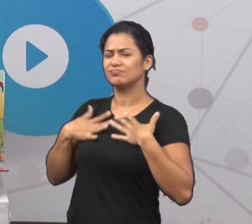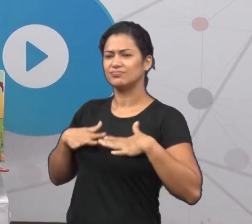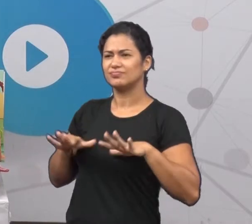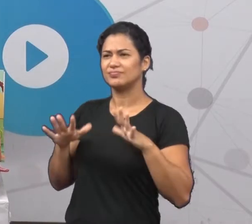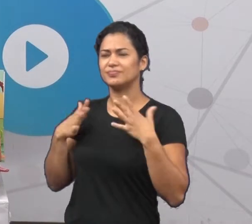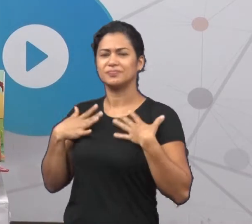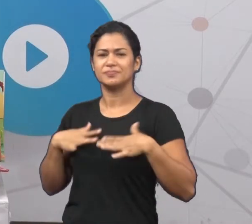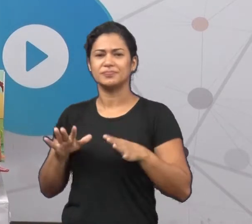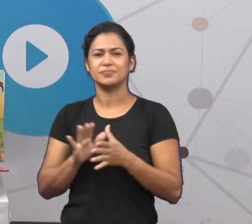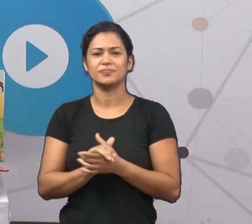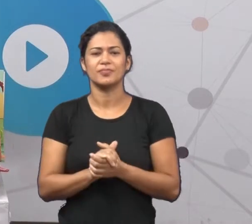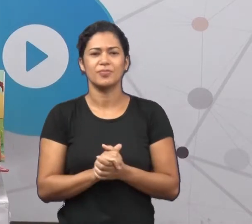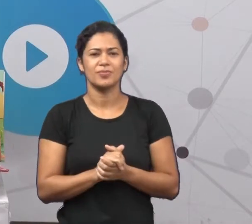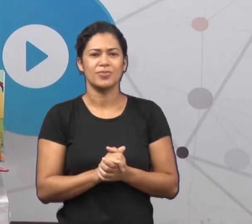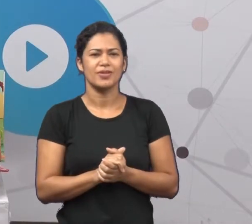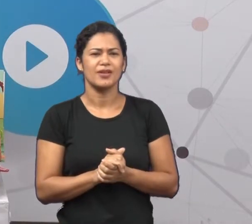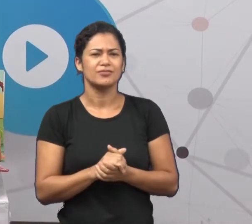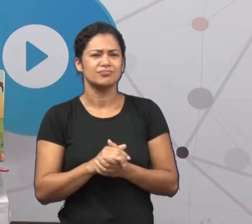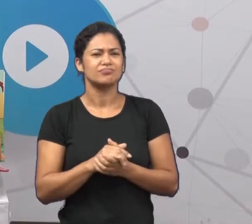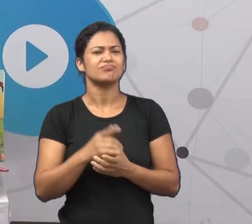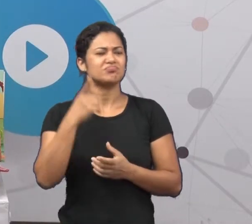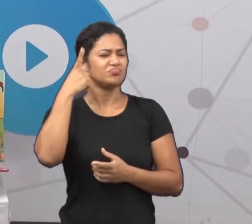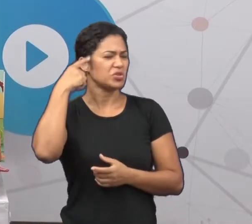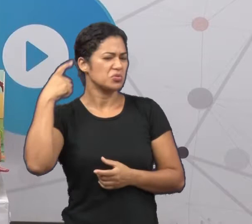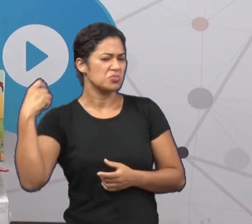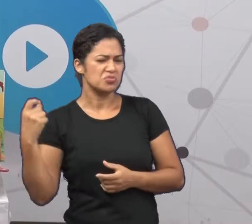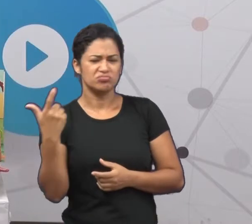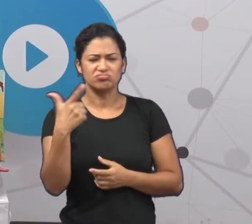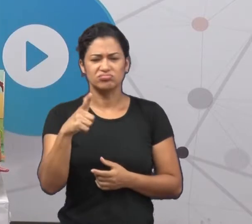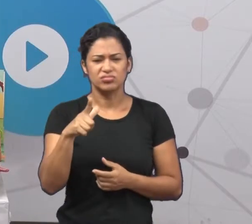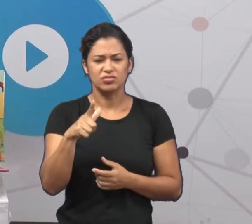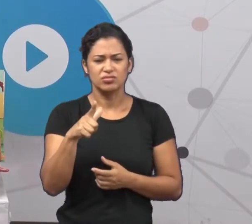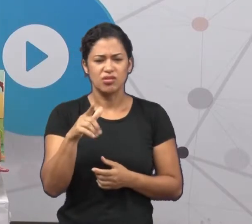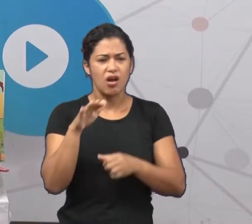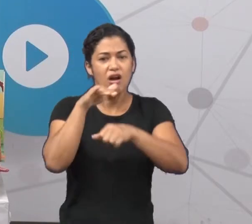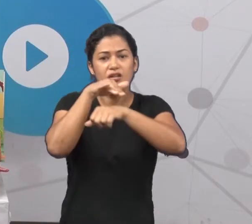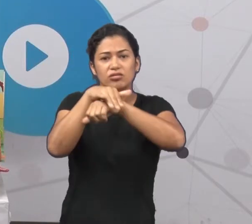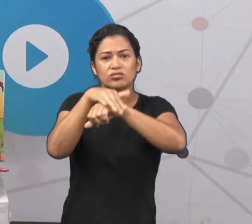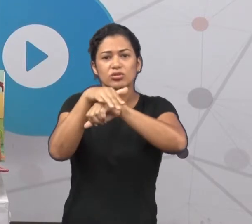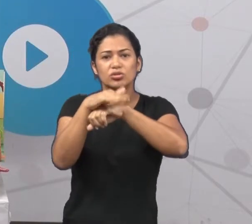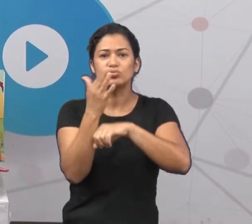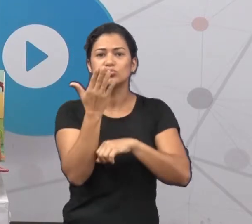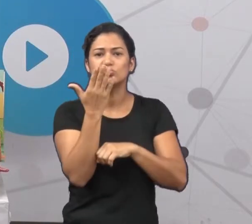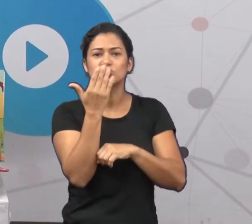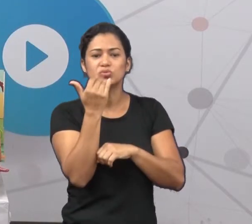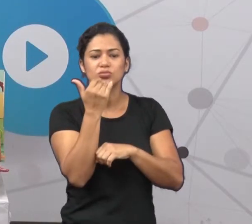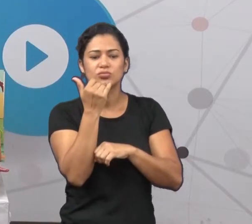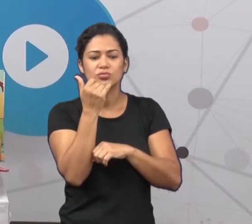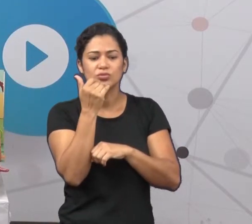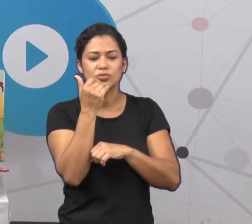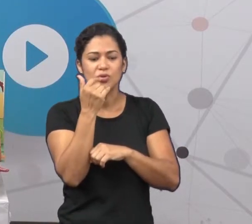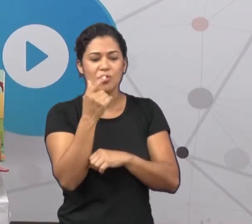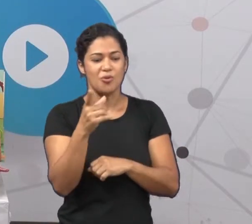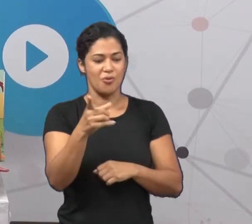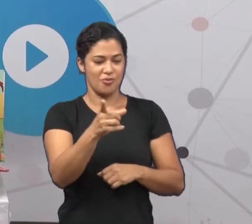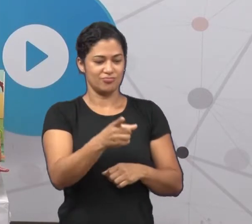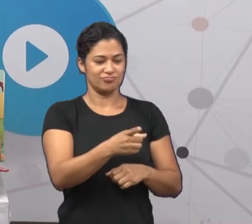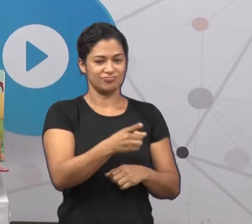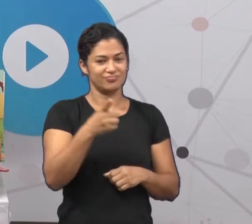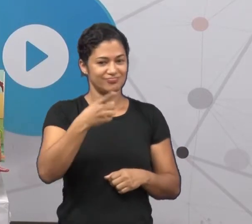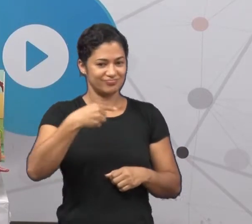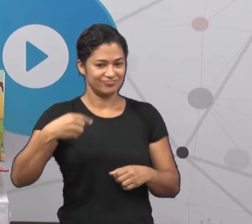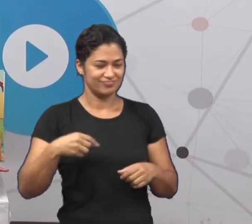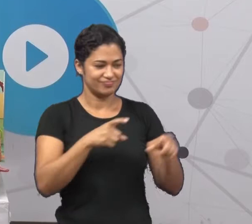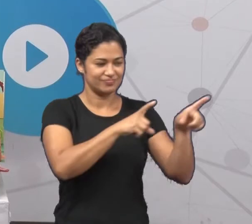Então, quando chegou o jantar, o rato do campo serviu o que tinha de melhor.